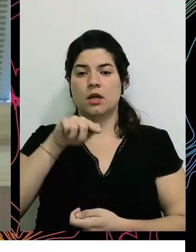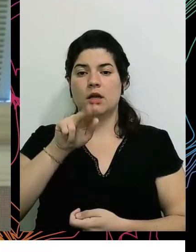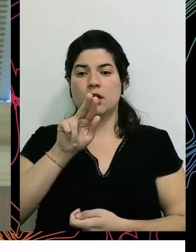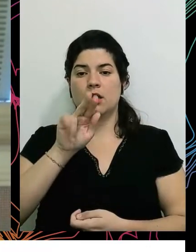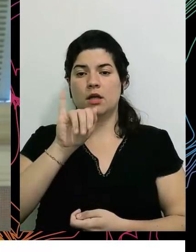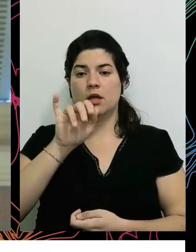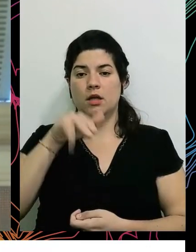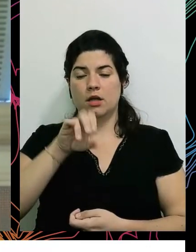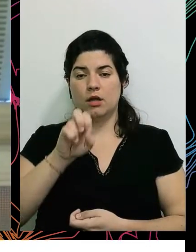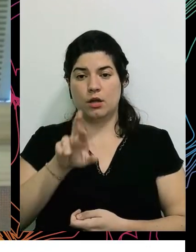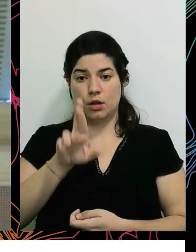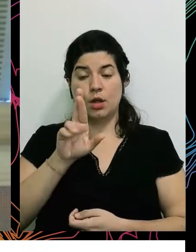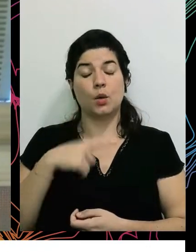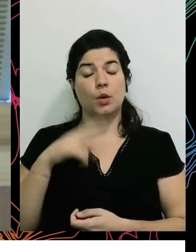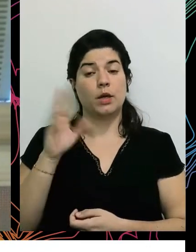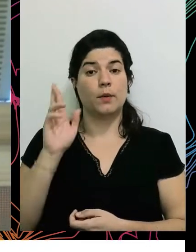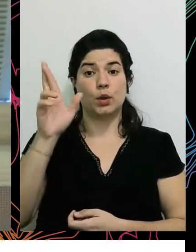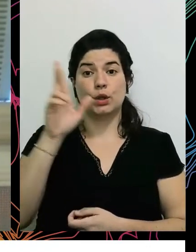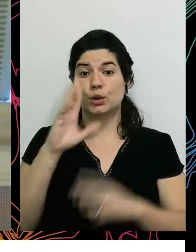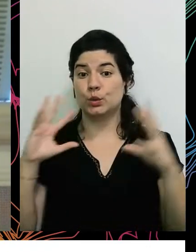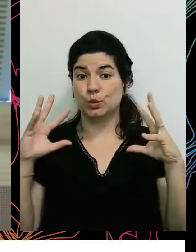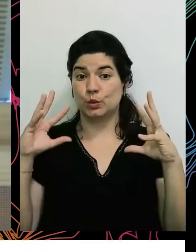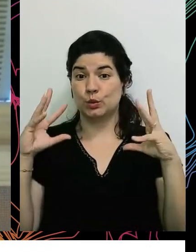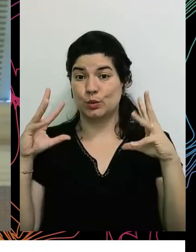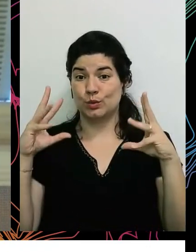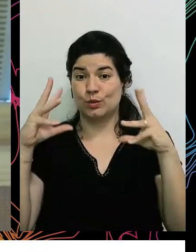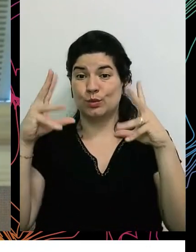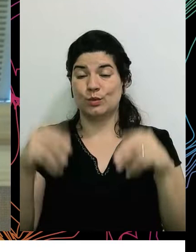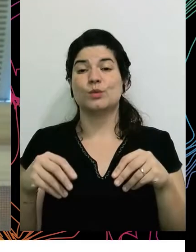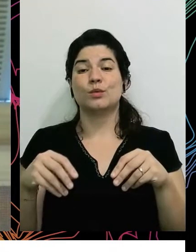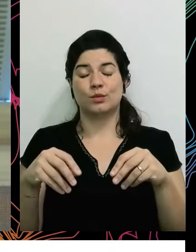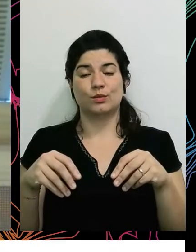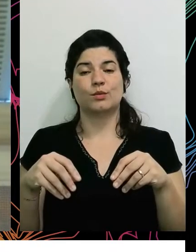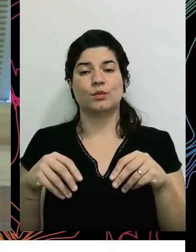subsurface. Que bom que um geólogo, afinal, esteja encarregado de todo.